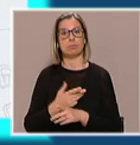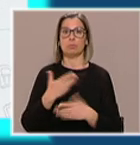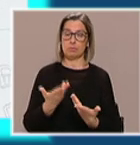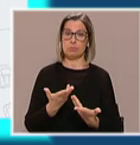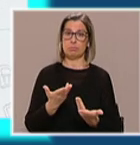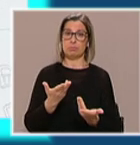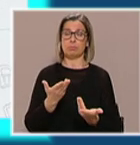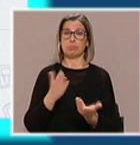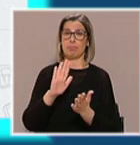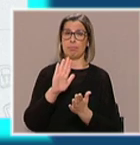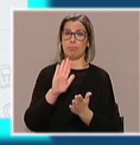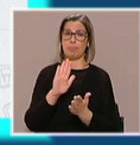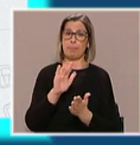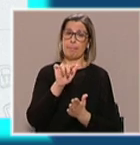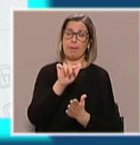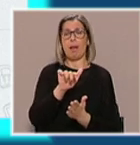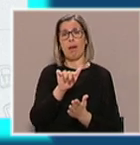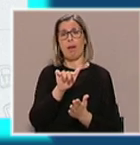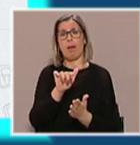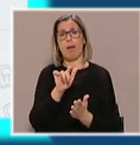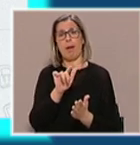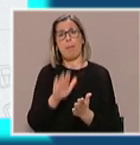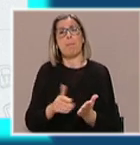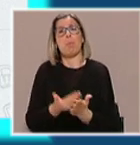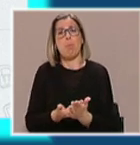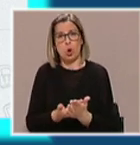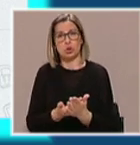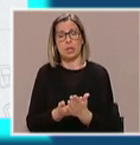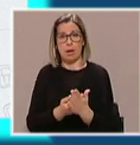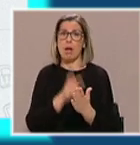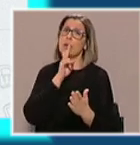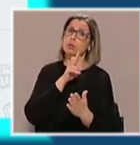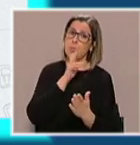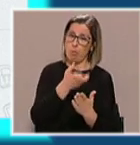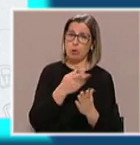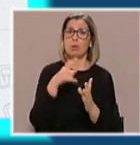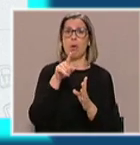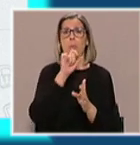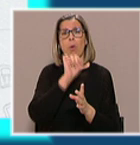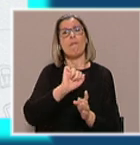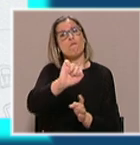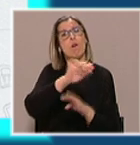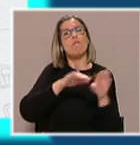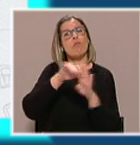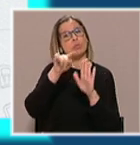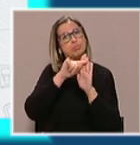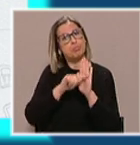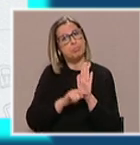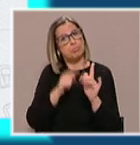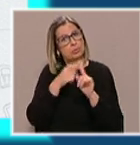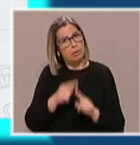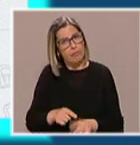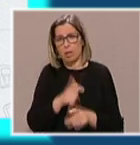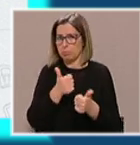primeiro, isto é apenas uma proposta de resolução, podem enumerar outras características e, em primeiro